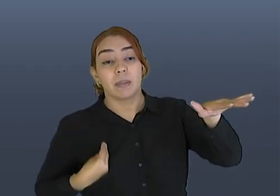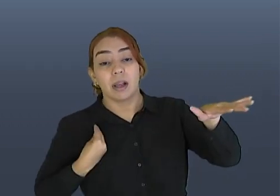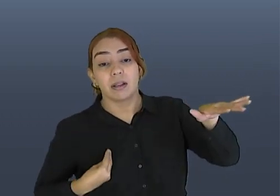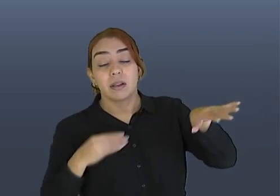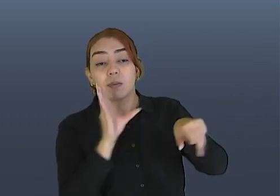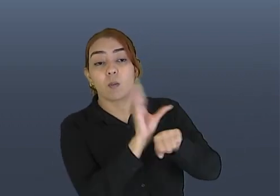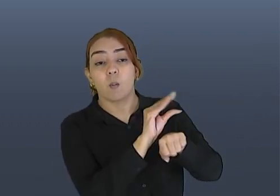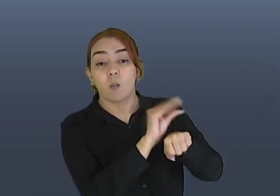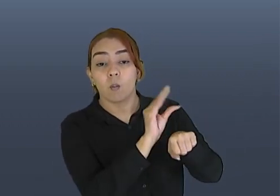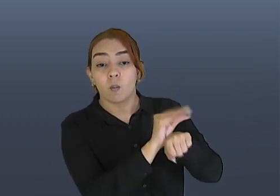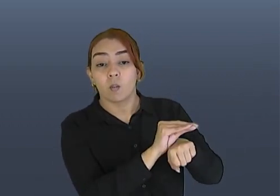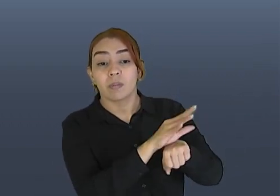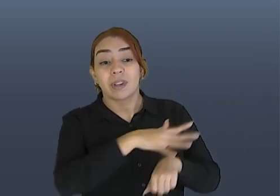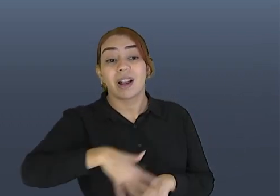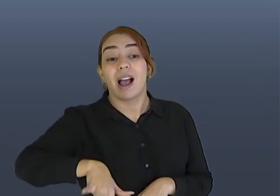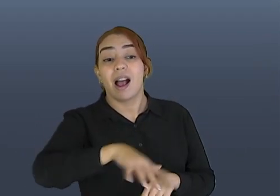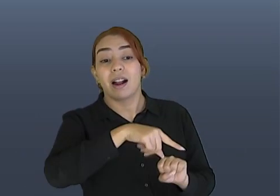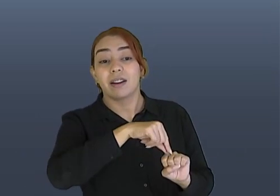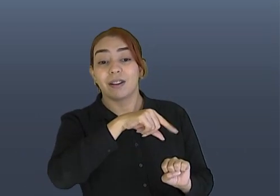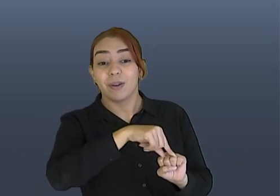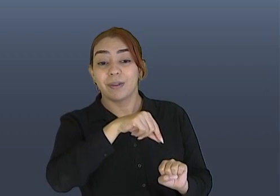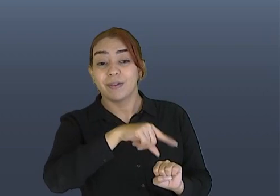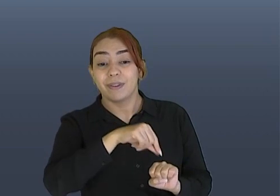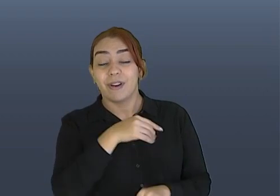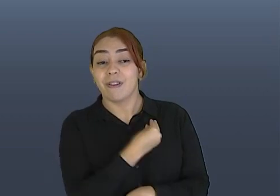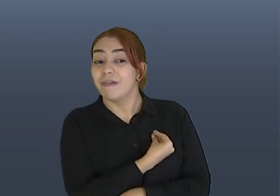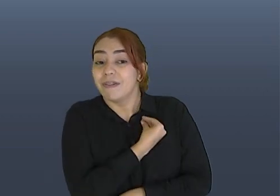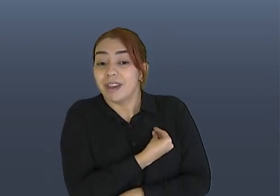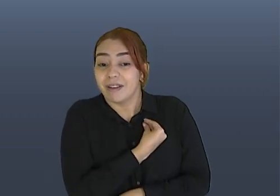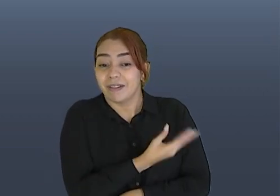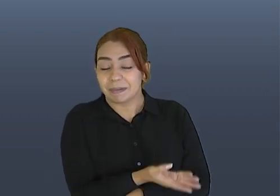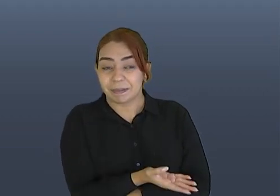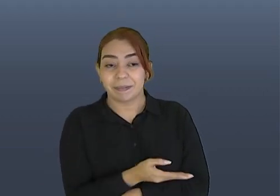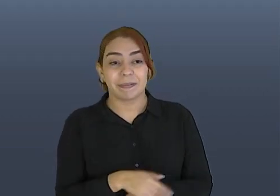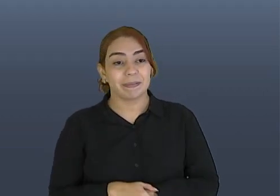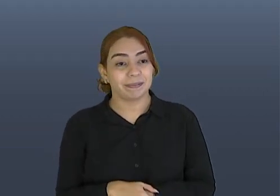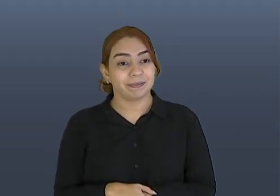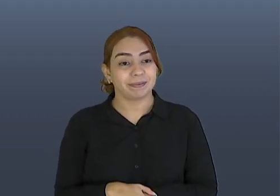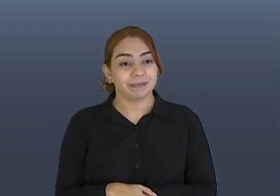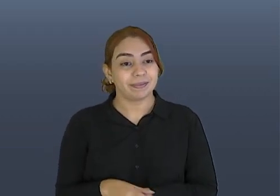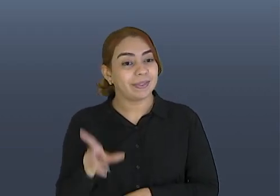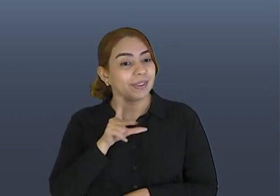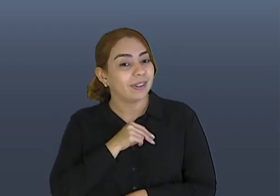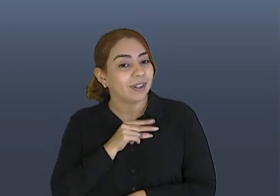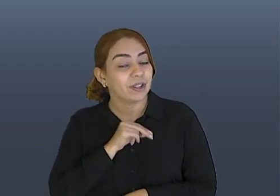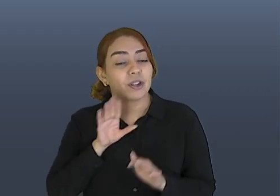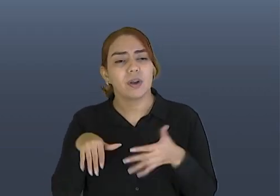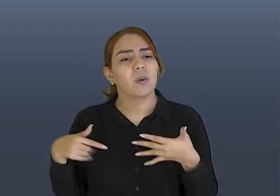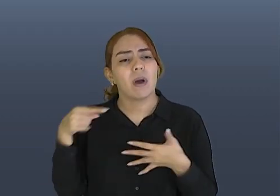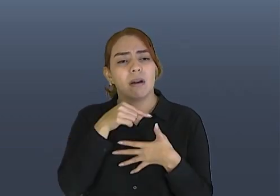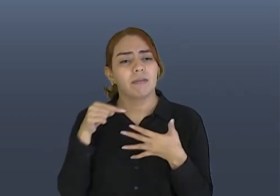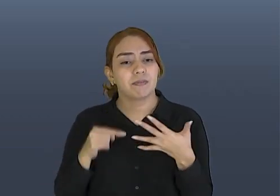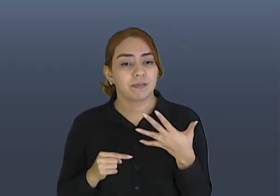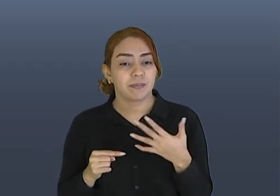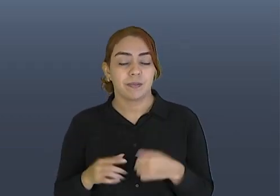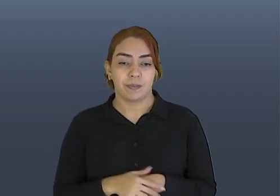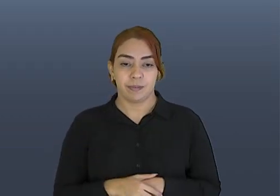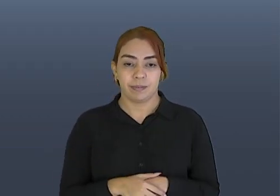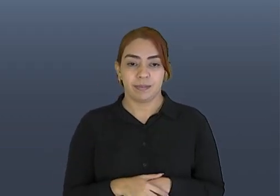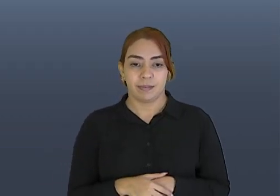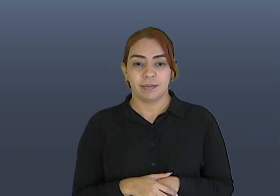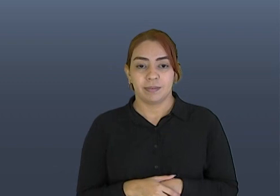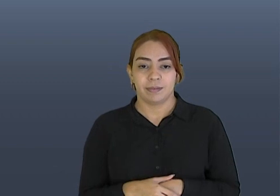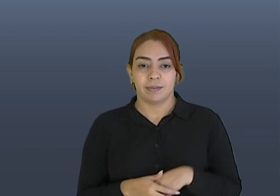Ari Soares, curadoria do professor Cláudio Sena. E que animais são esses, professor, que tem lá no campus da Unifor? Renato, isso